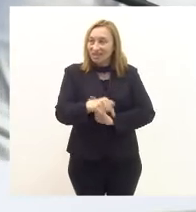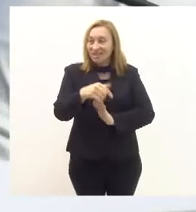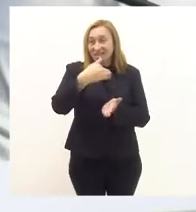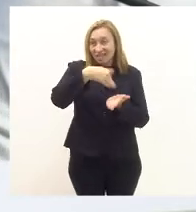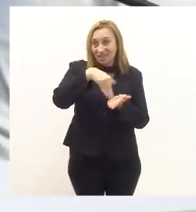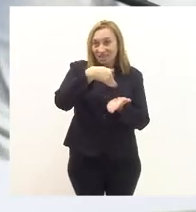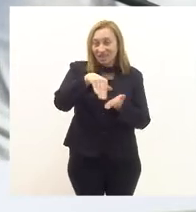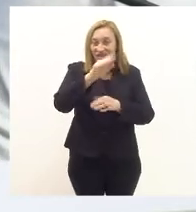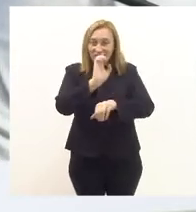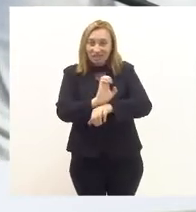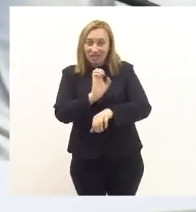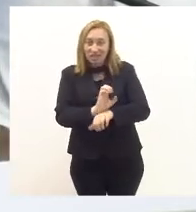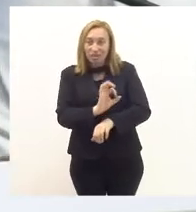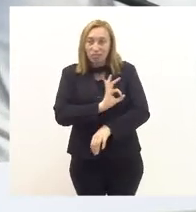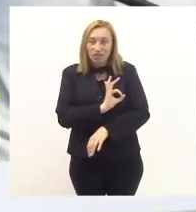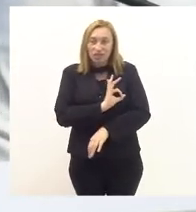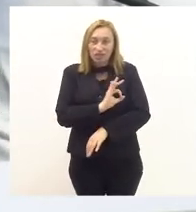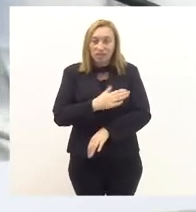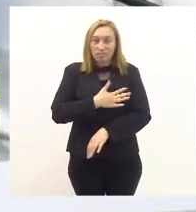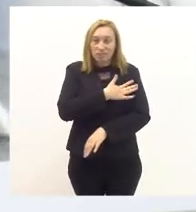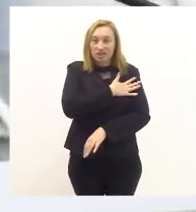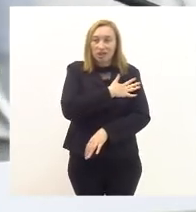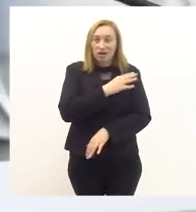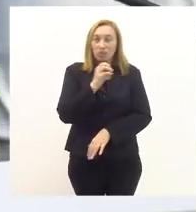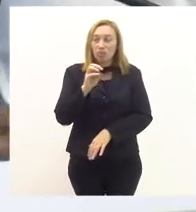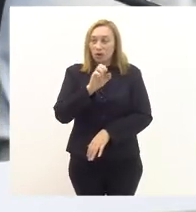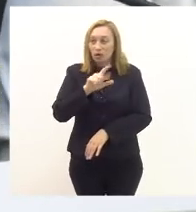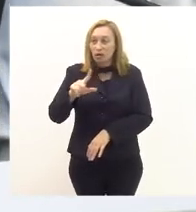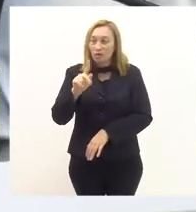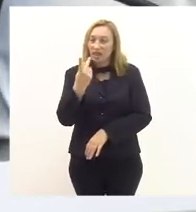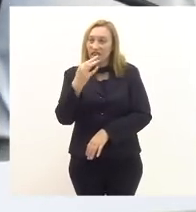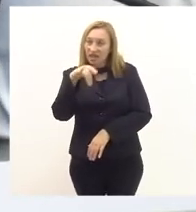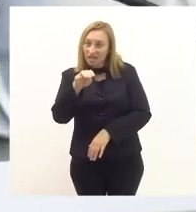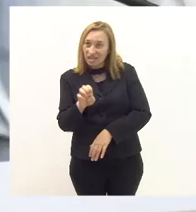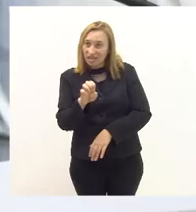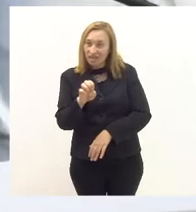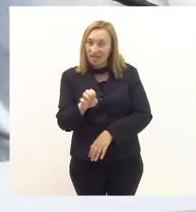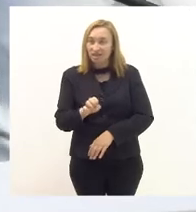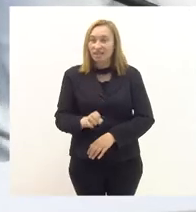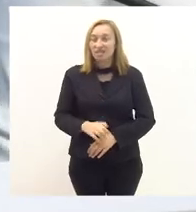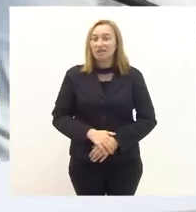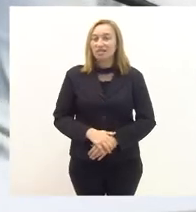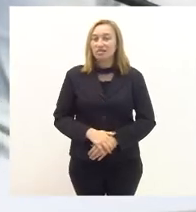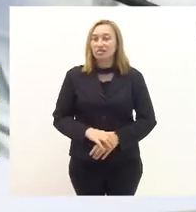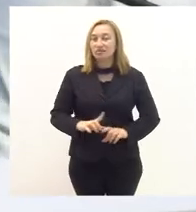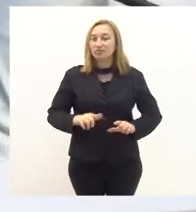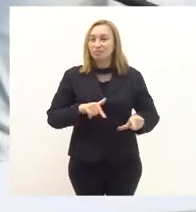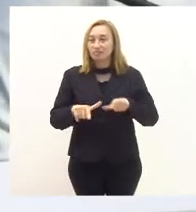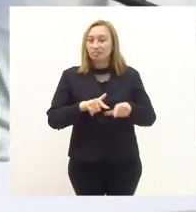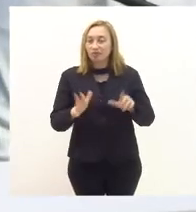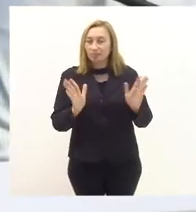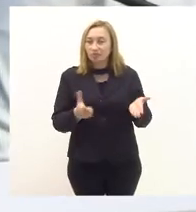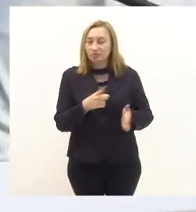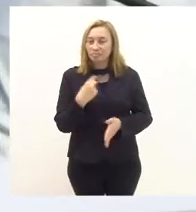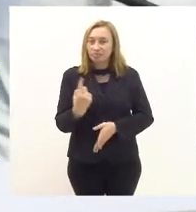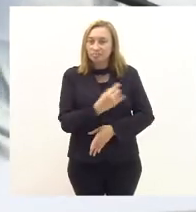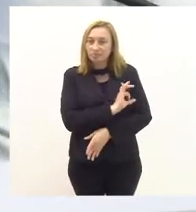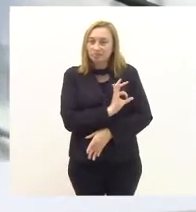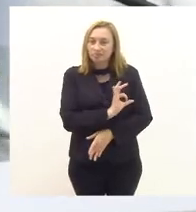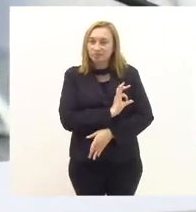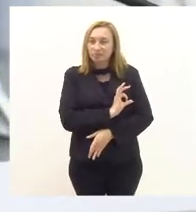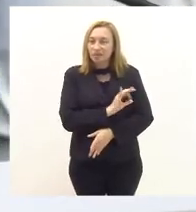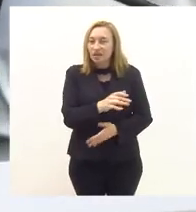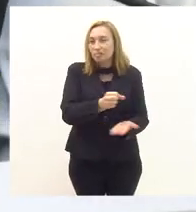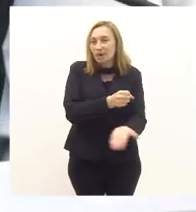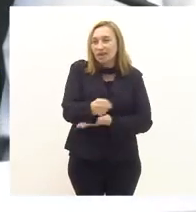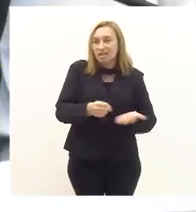de Estado de Polícia Militar, o Coronel Henrique. A atuação da Polícia Militar hoje ela é baseada